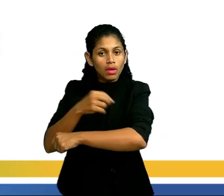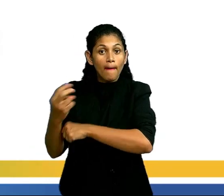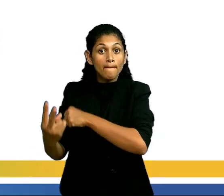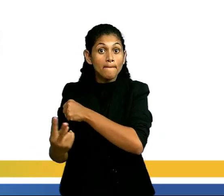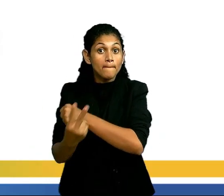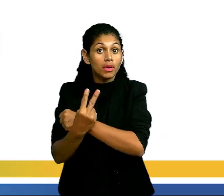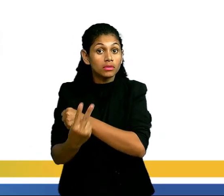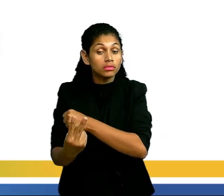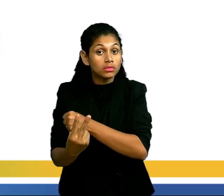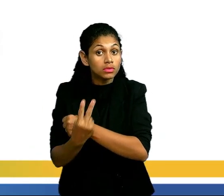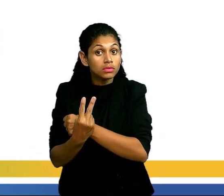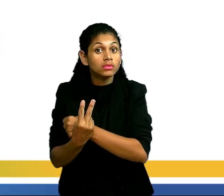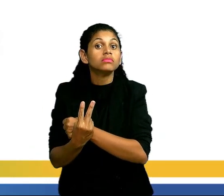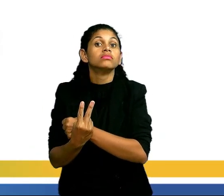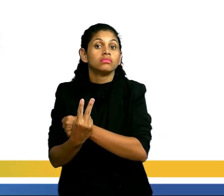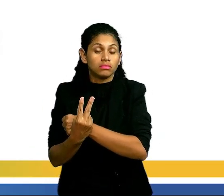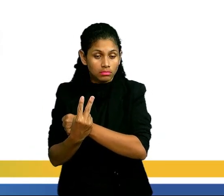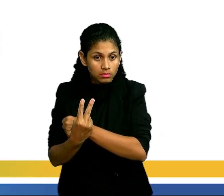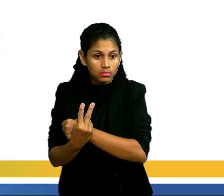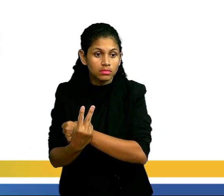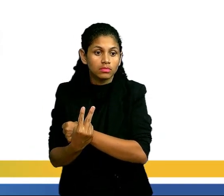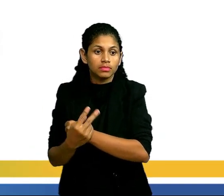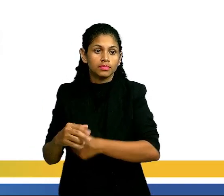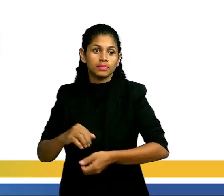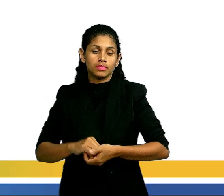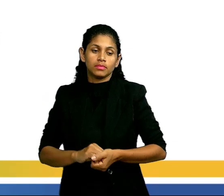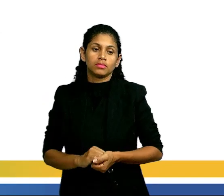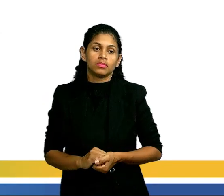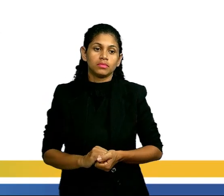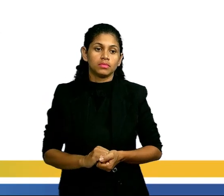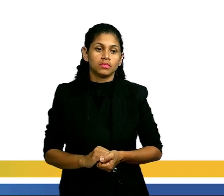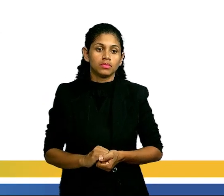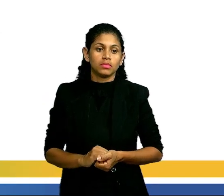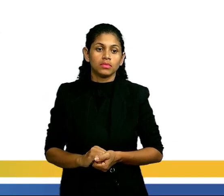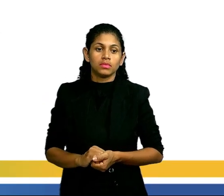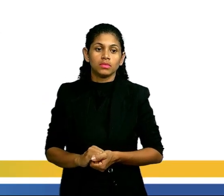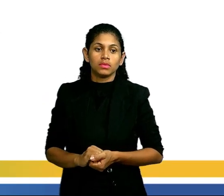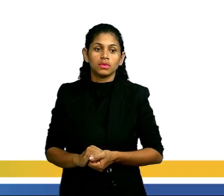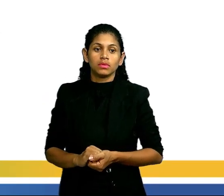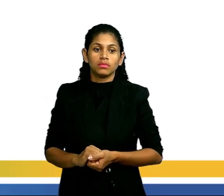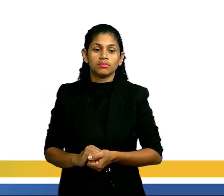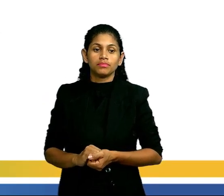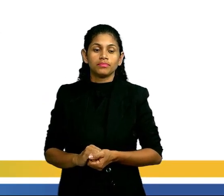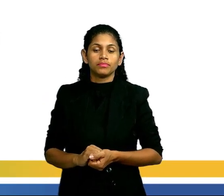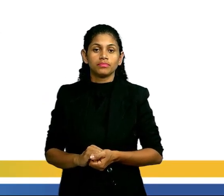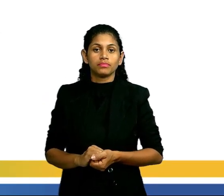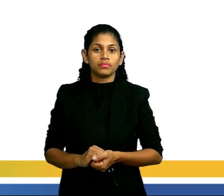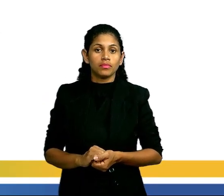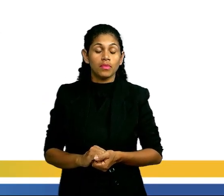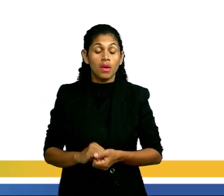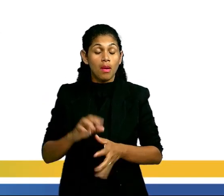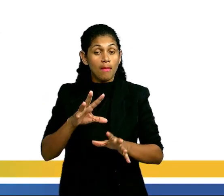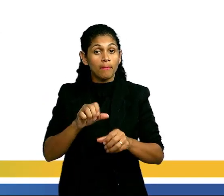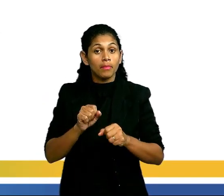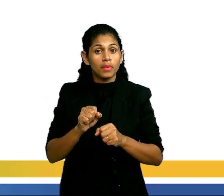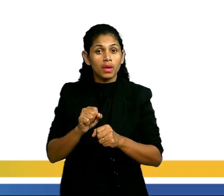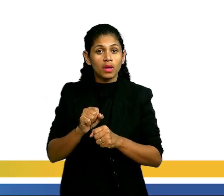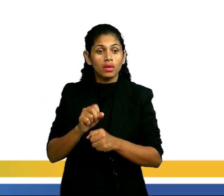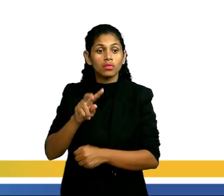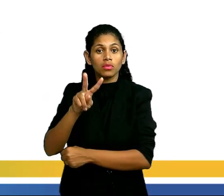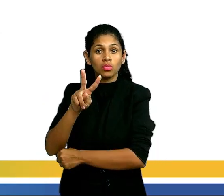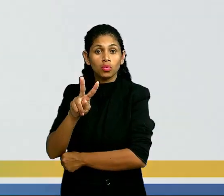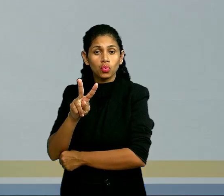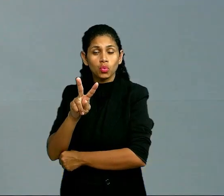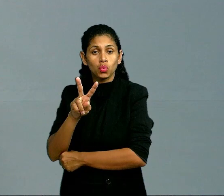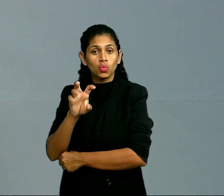com toxinas ou veneno, tá? Olha só. Retira-se o veneno de uma cobra. Por que cobra? Porque a cobra, ela tem